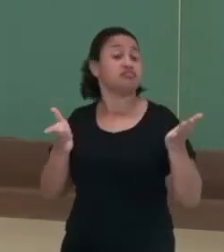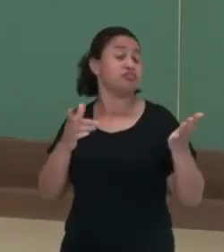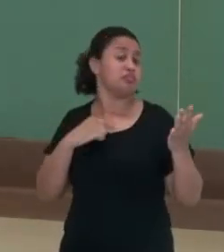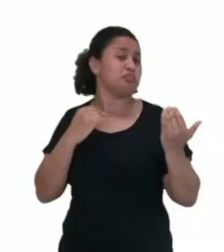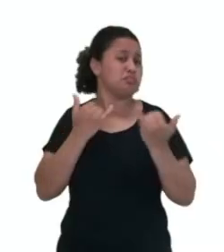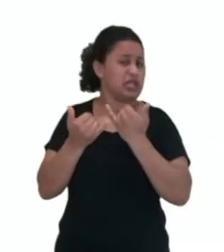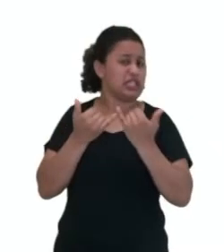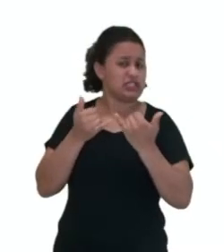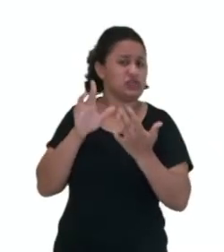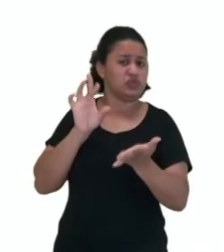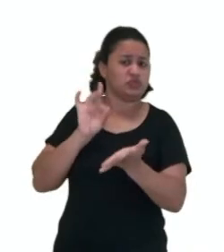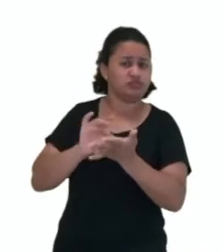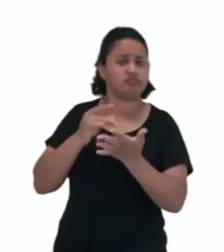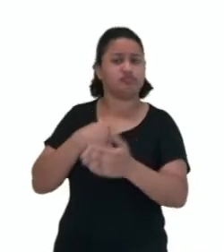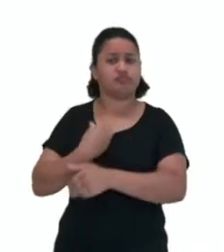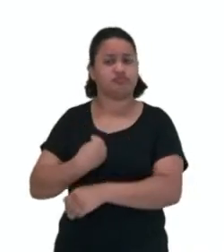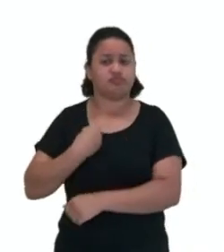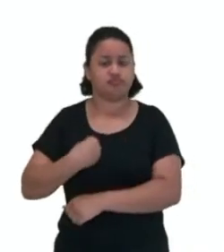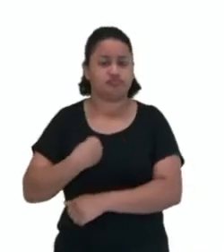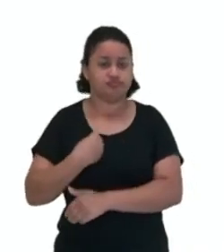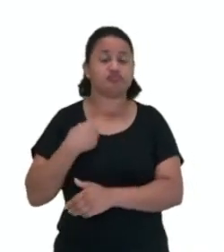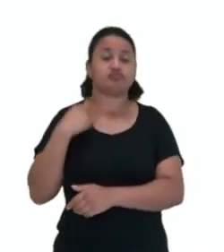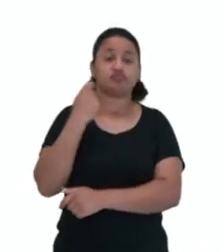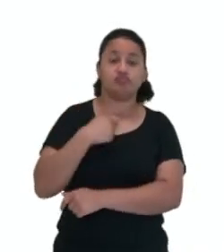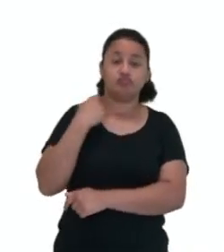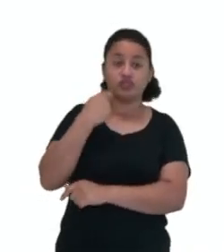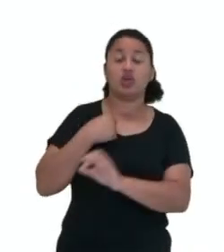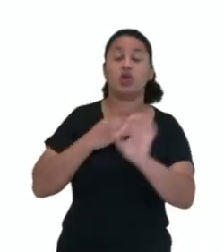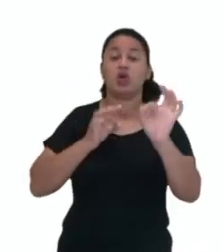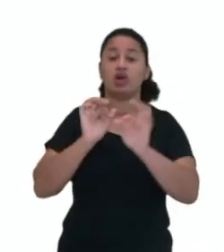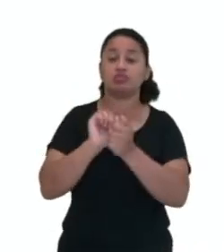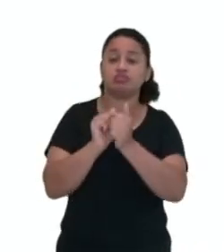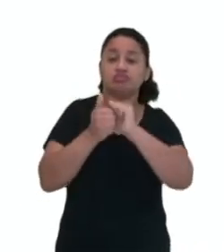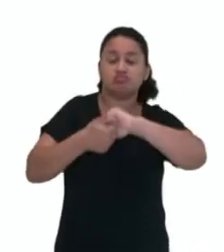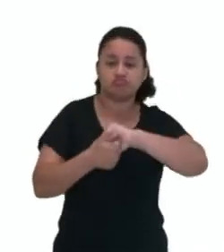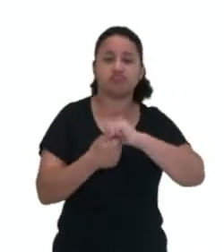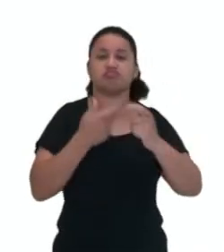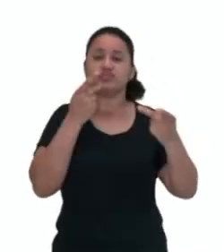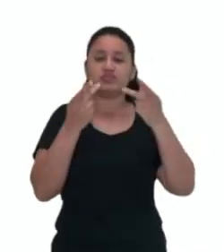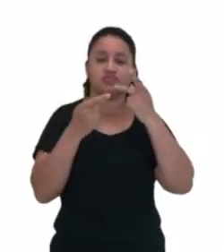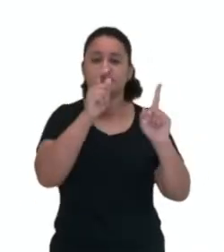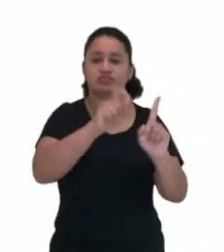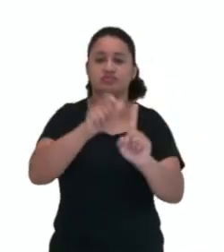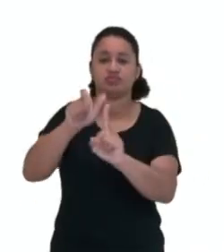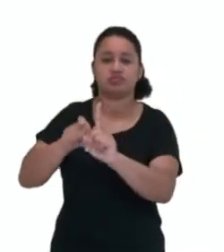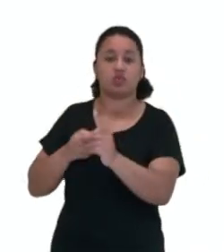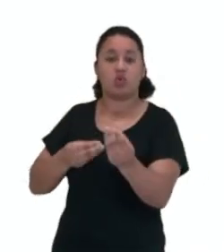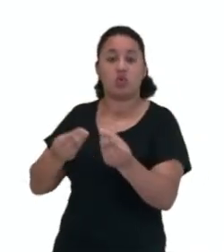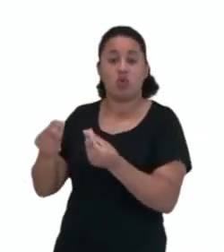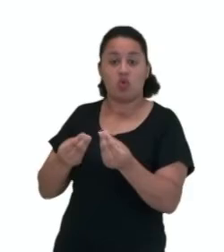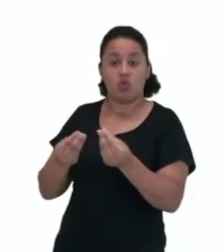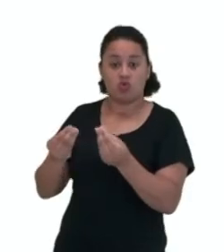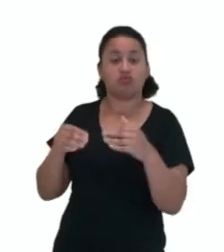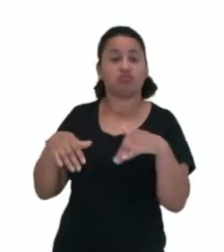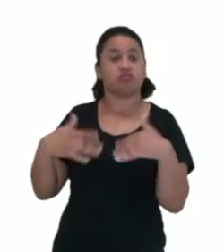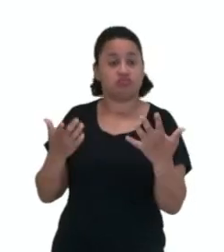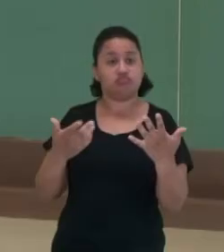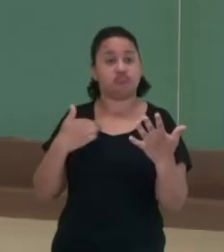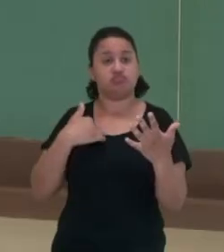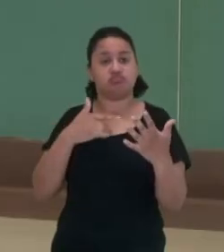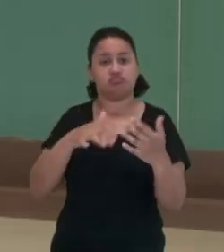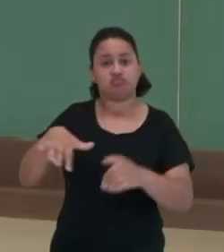verossimilhança. O autor precisa adequar a fala às características das personagens. De que maneira? Dentro